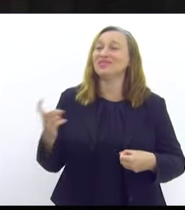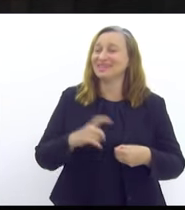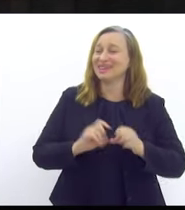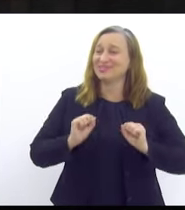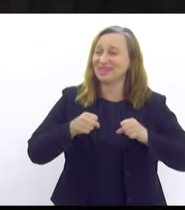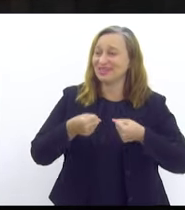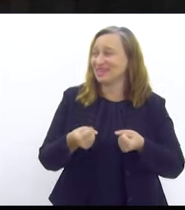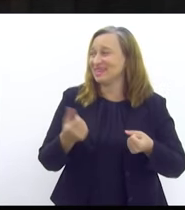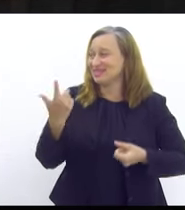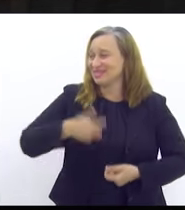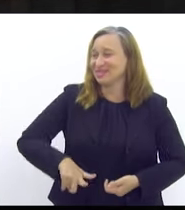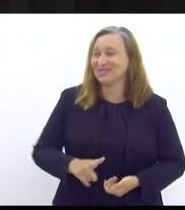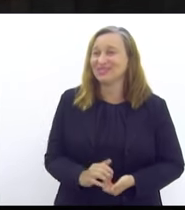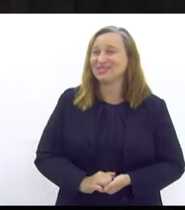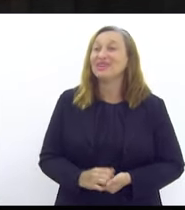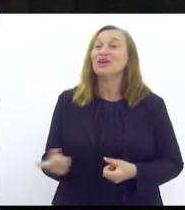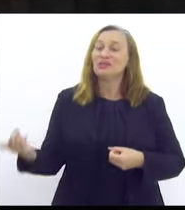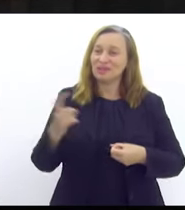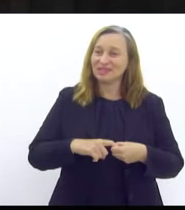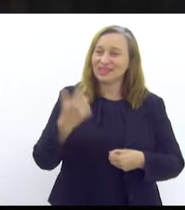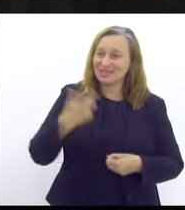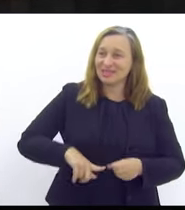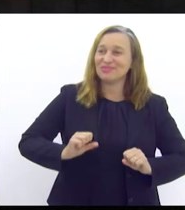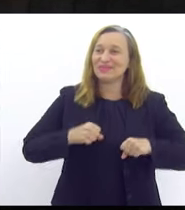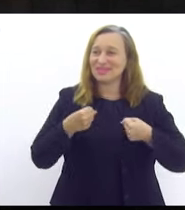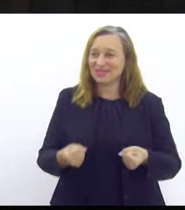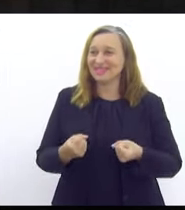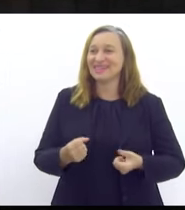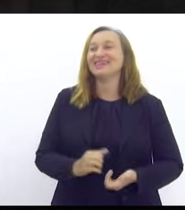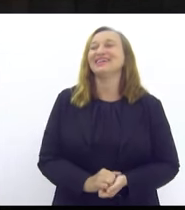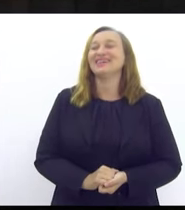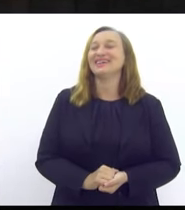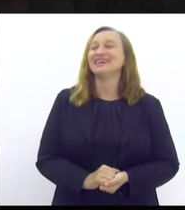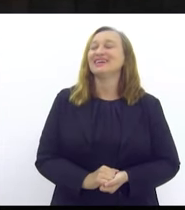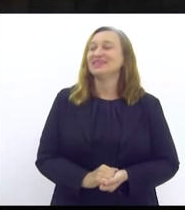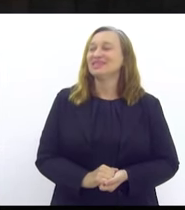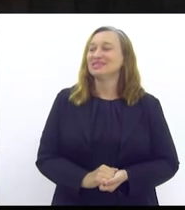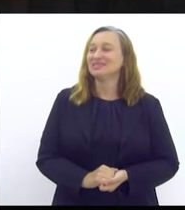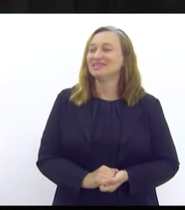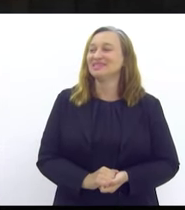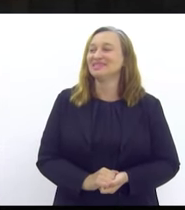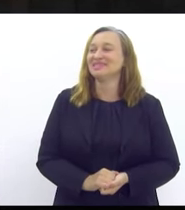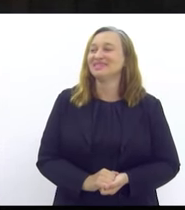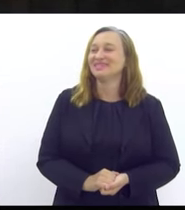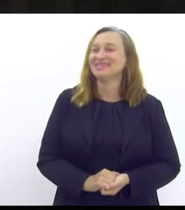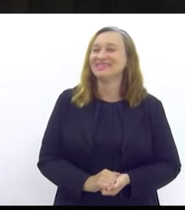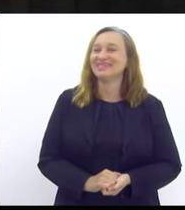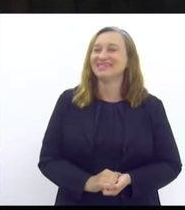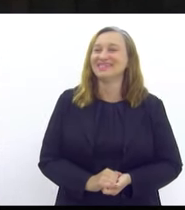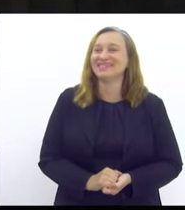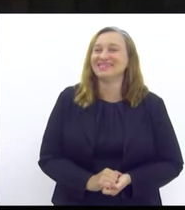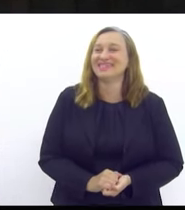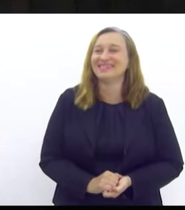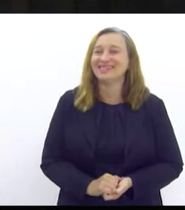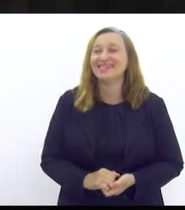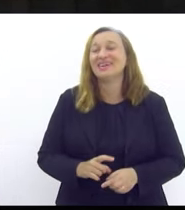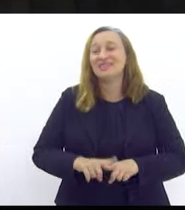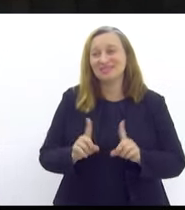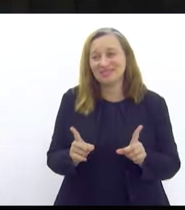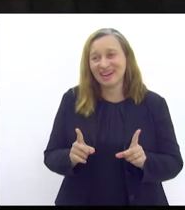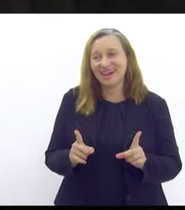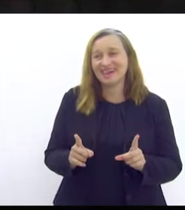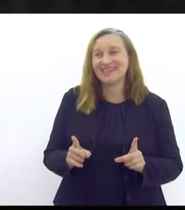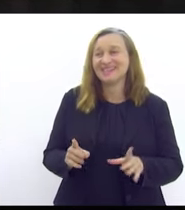novamente. Voltarei novamente. Né? Então, senhora presidente, mas o que mais